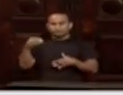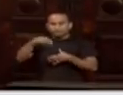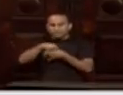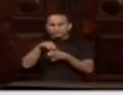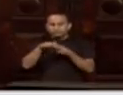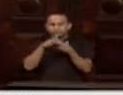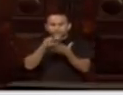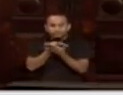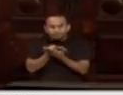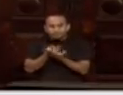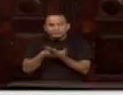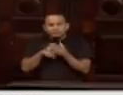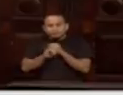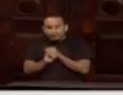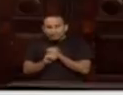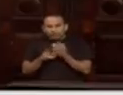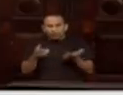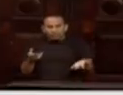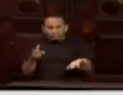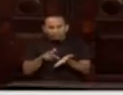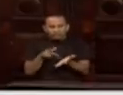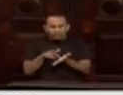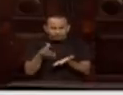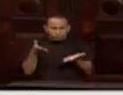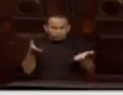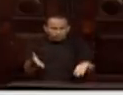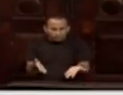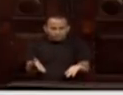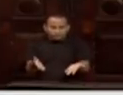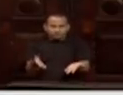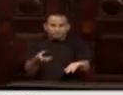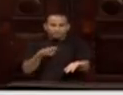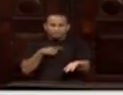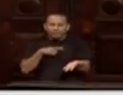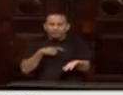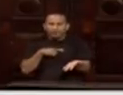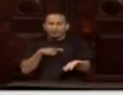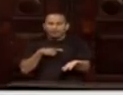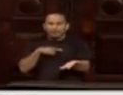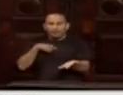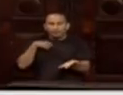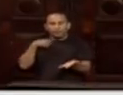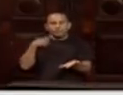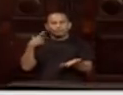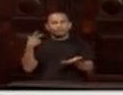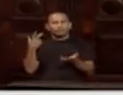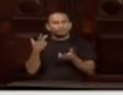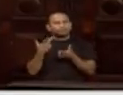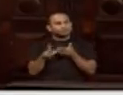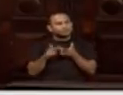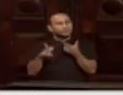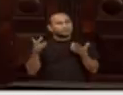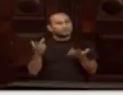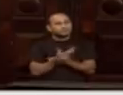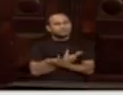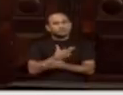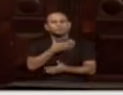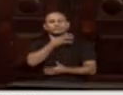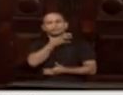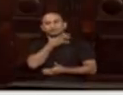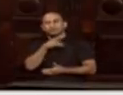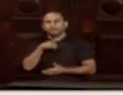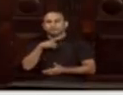isso a sola realidade do rio de janeiro hoje isso tem uma relação direta com a crise política estabelecida pelo pmdb